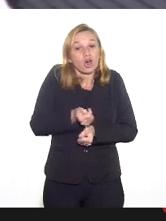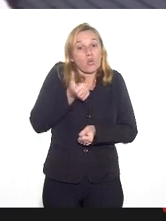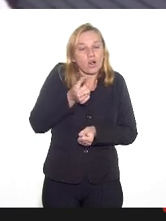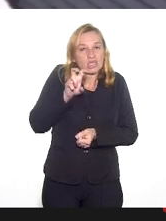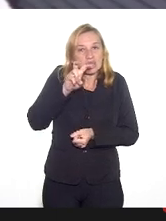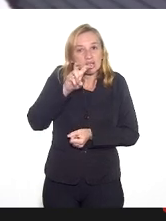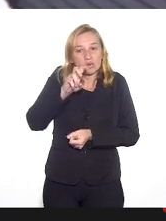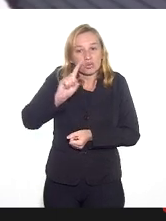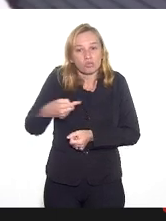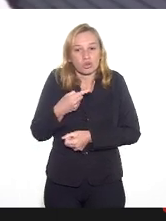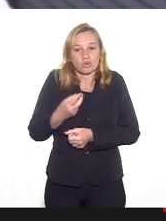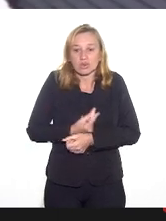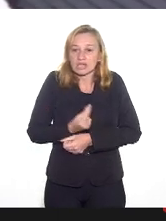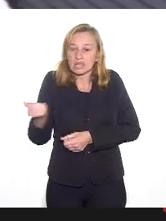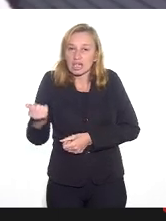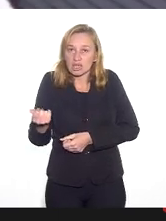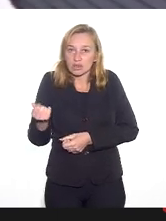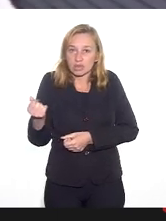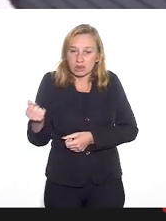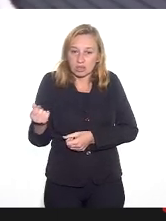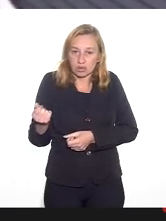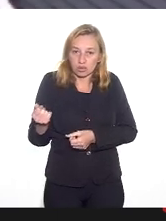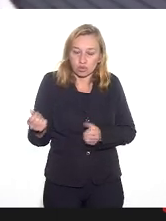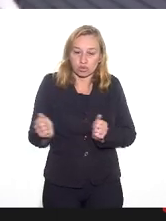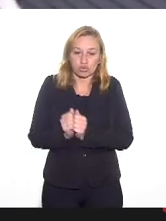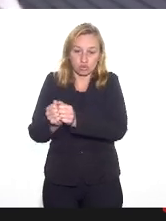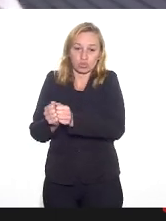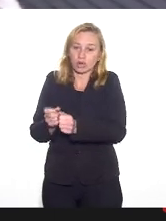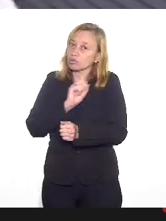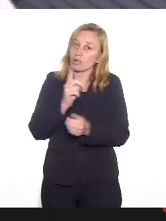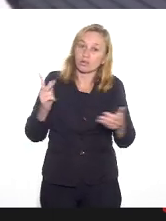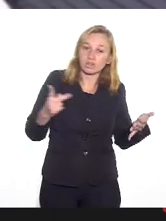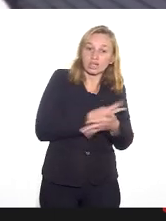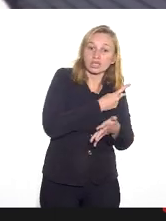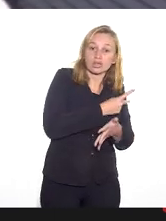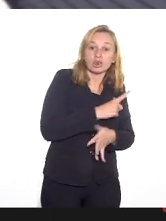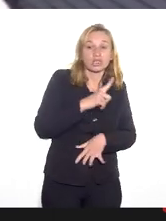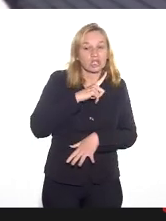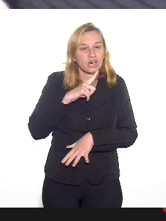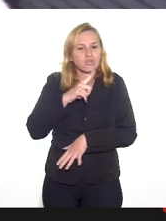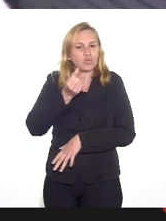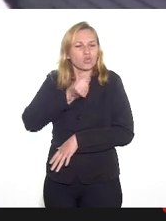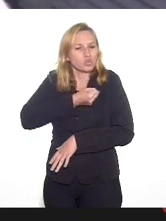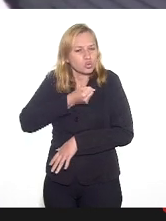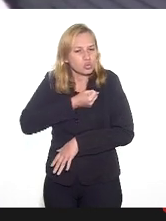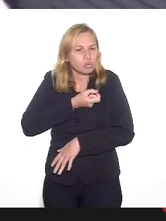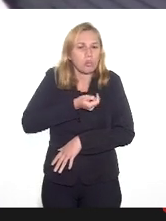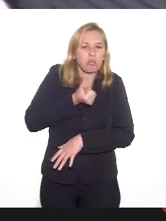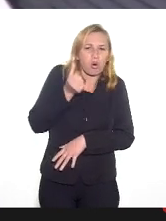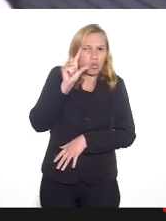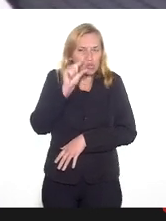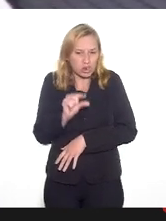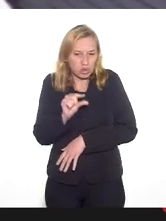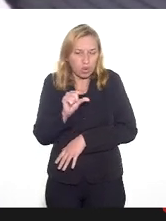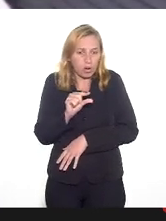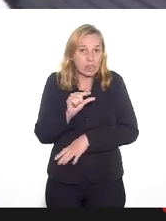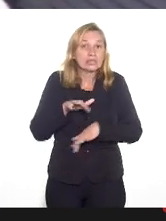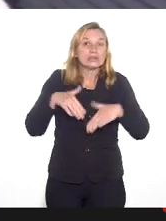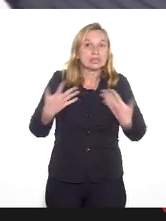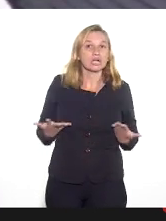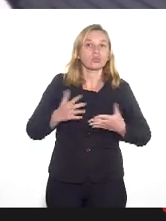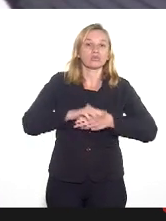mil saíssem de uma vez. Né? Não foi o que aconteceu, a gente teve um número um pouco menor. Então,